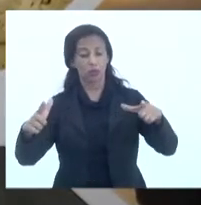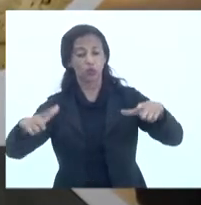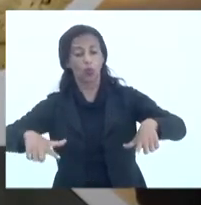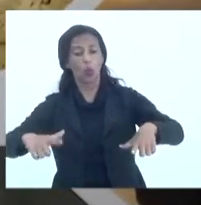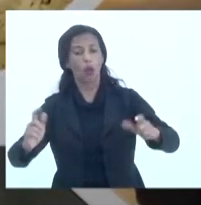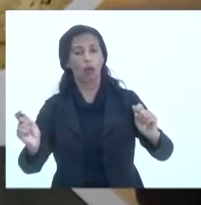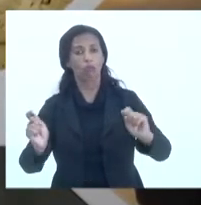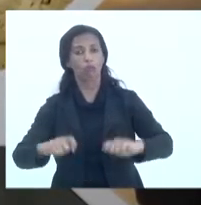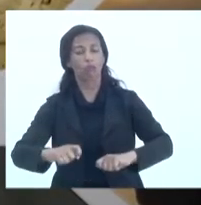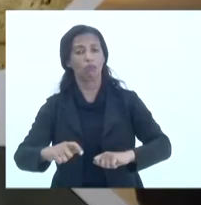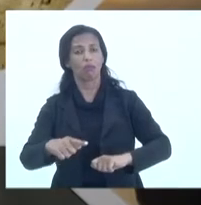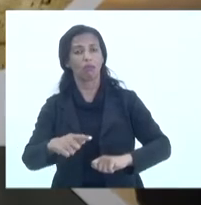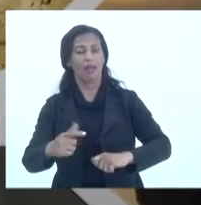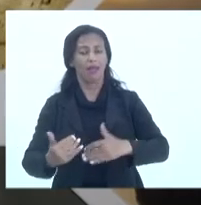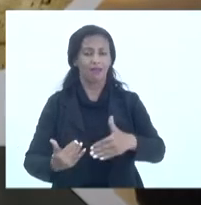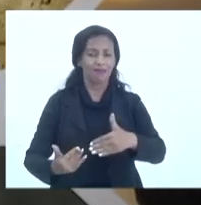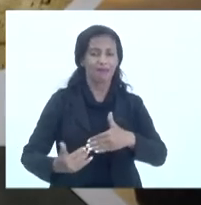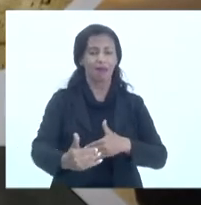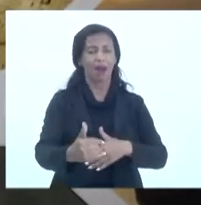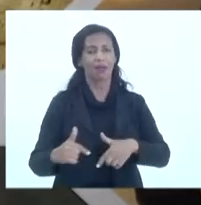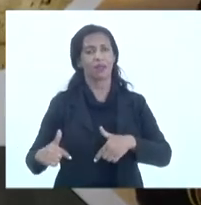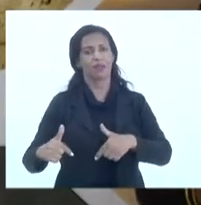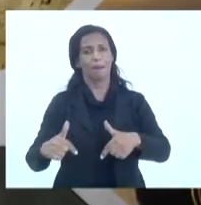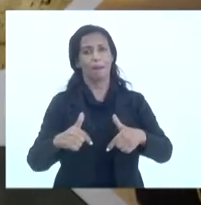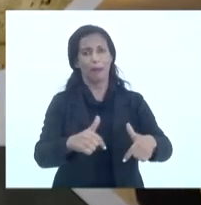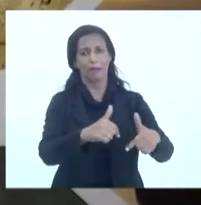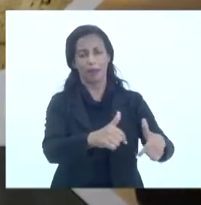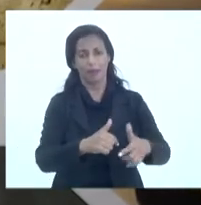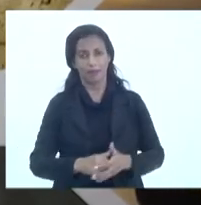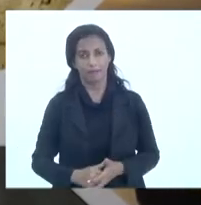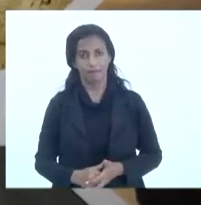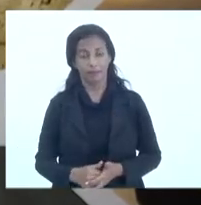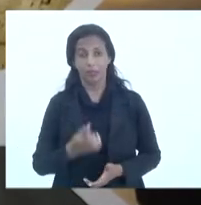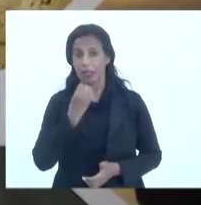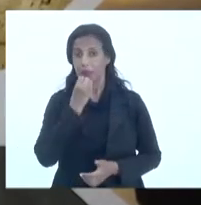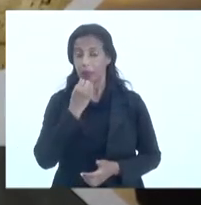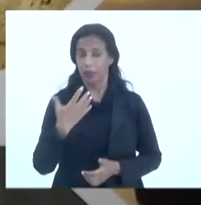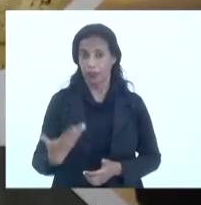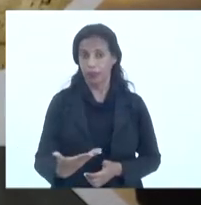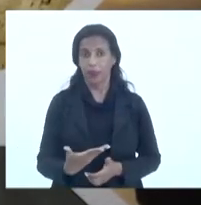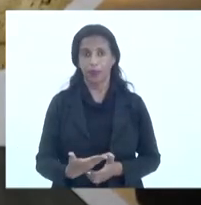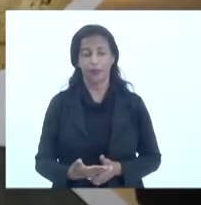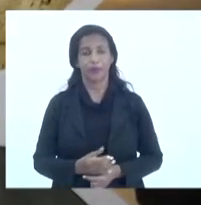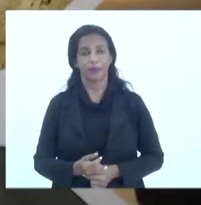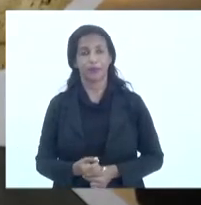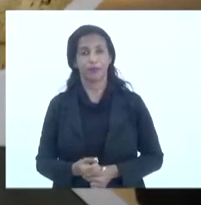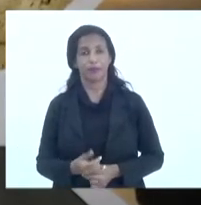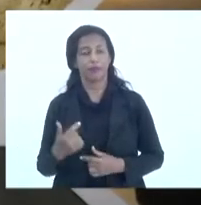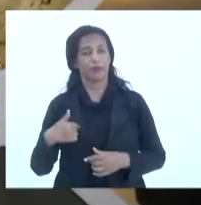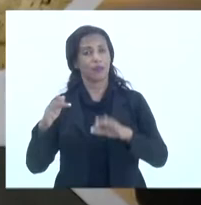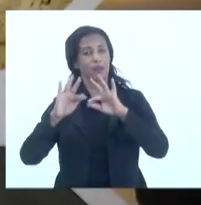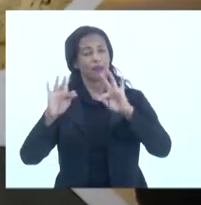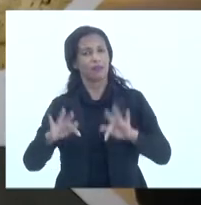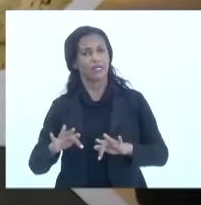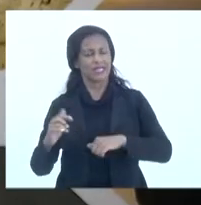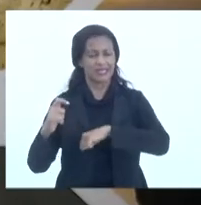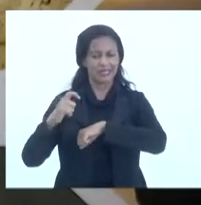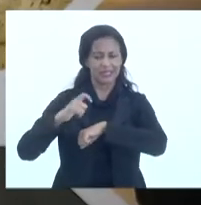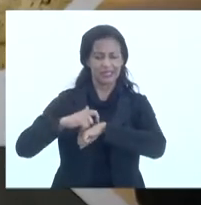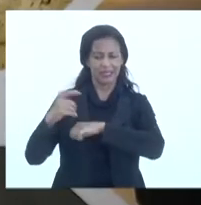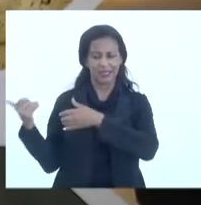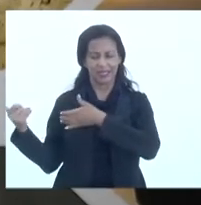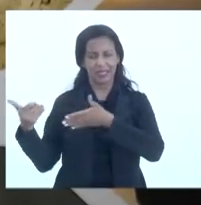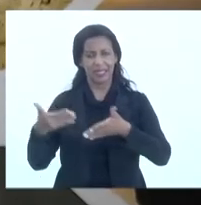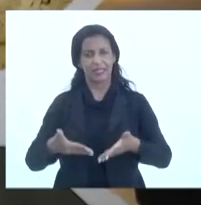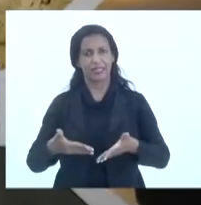gente possa alavancar essas ações todas. Então, é muito bom e é muito feliz esse momento de trazer